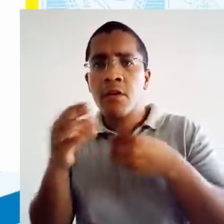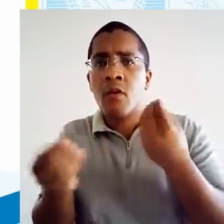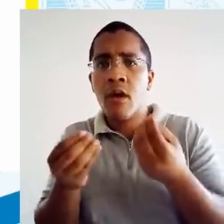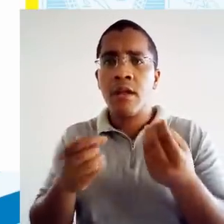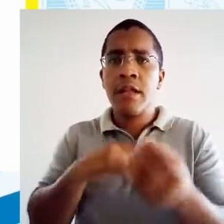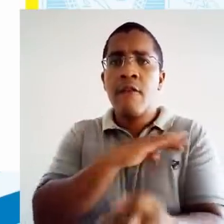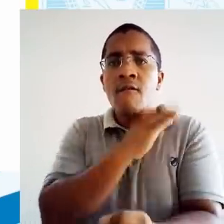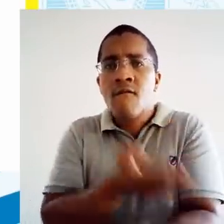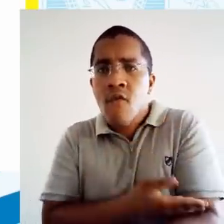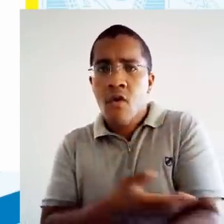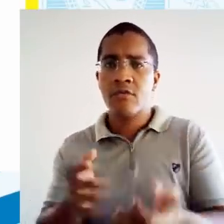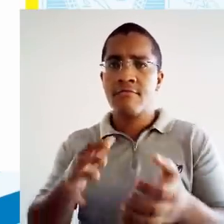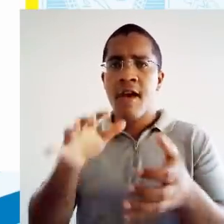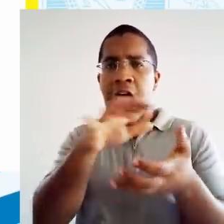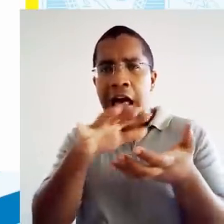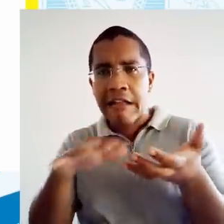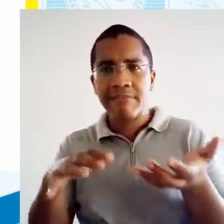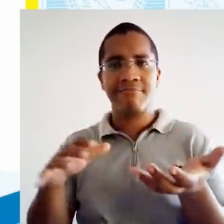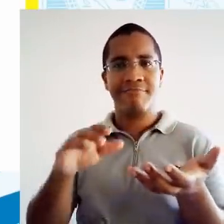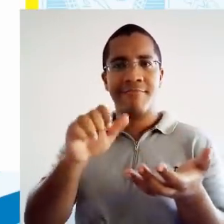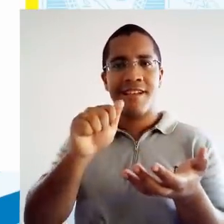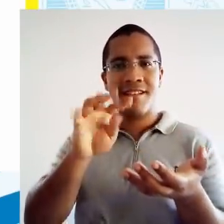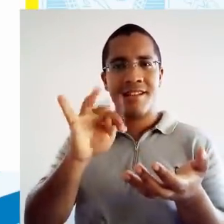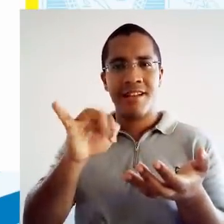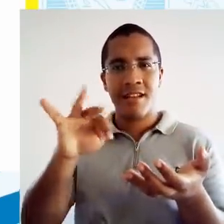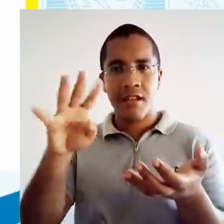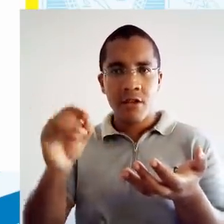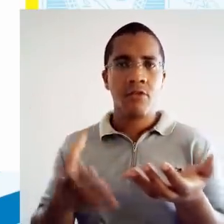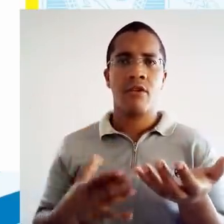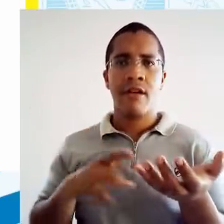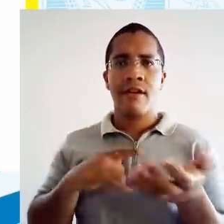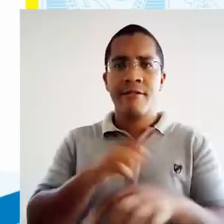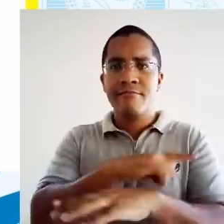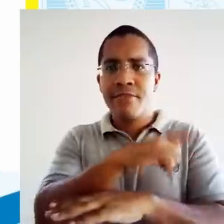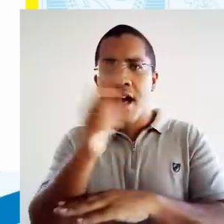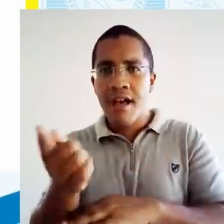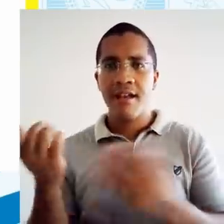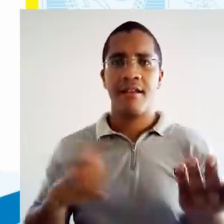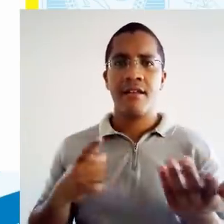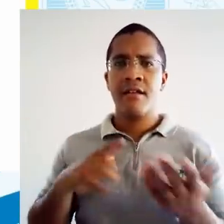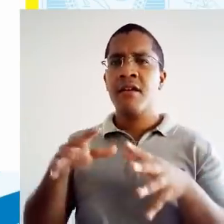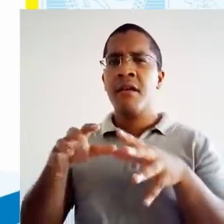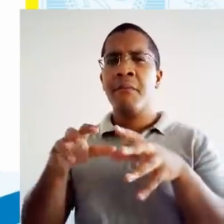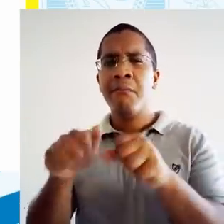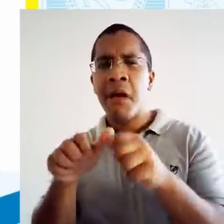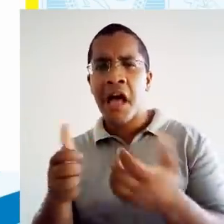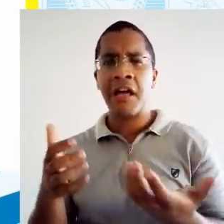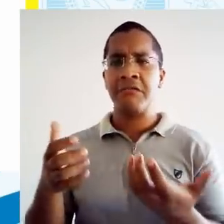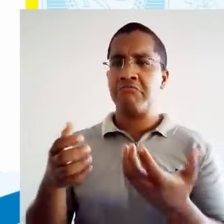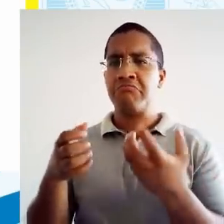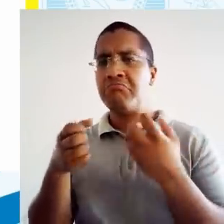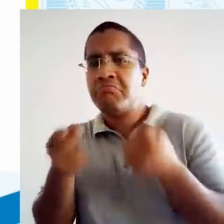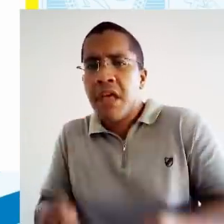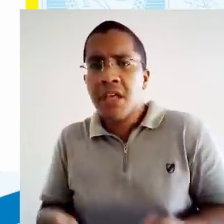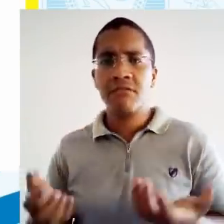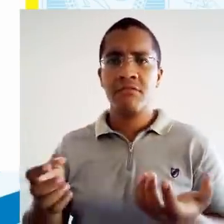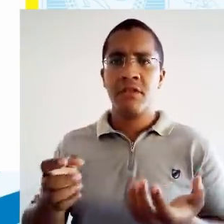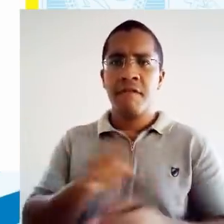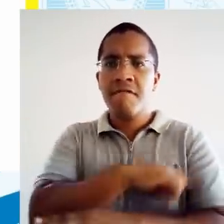resultante normal, atrito, aceleração da gravidade, conceito de massa,